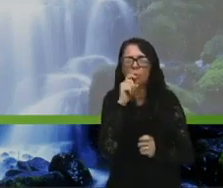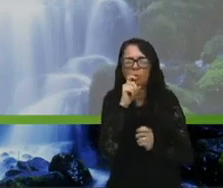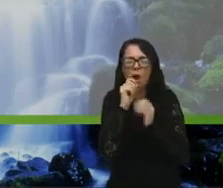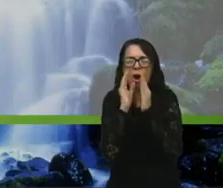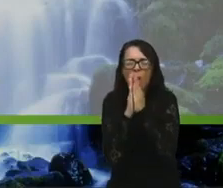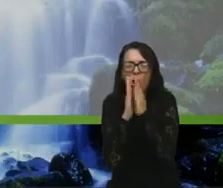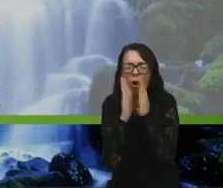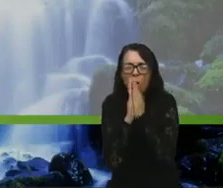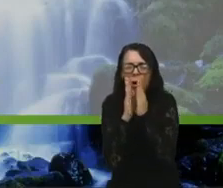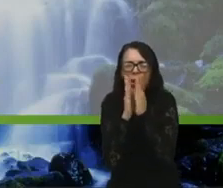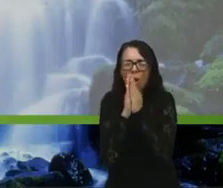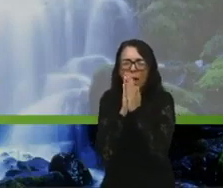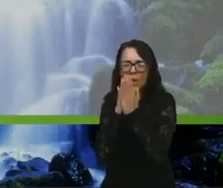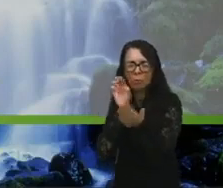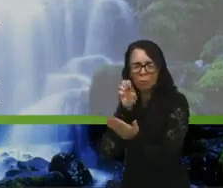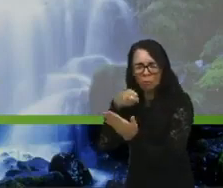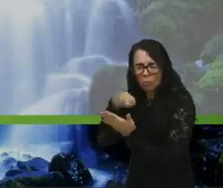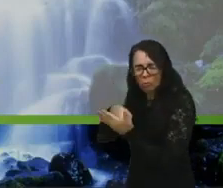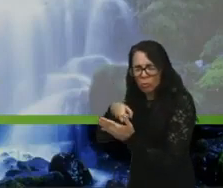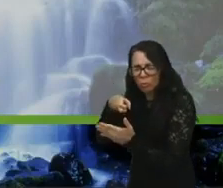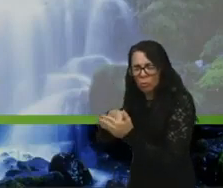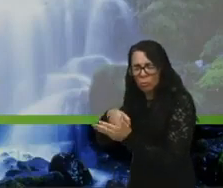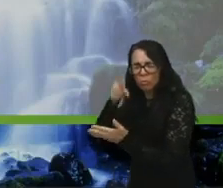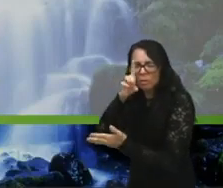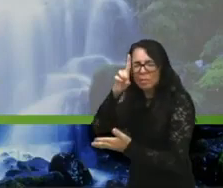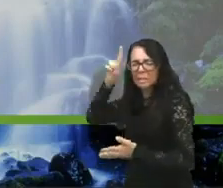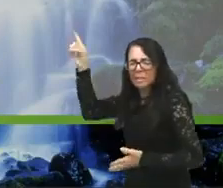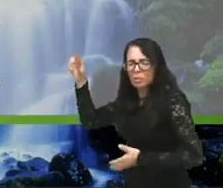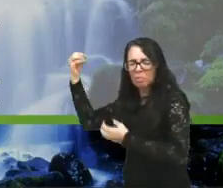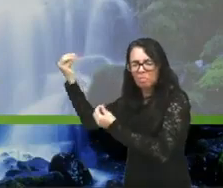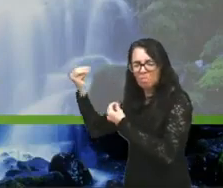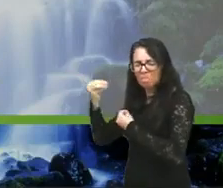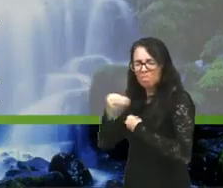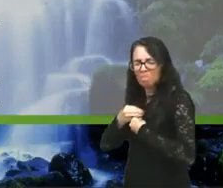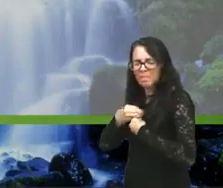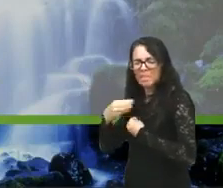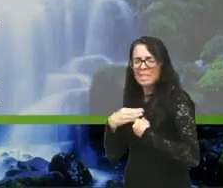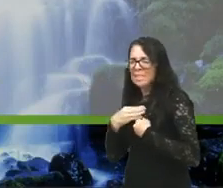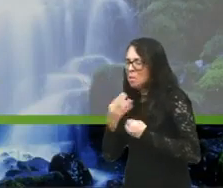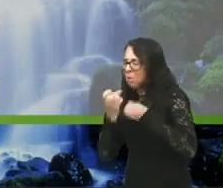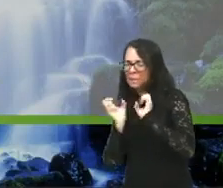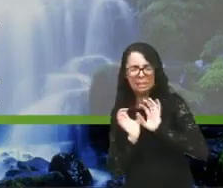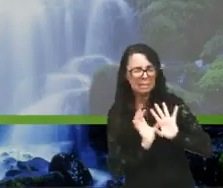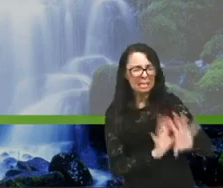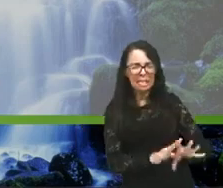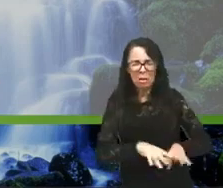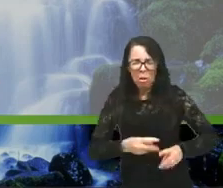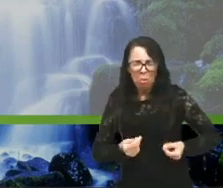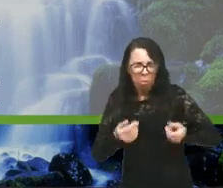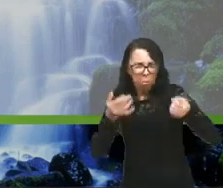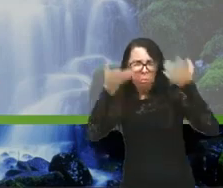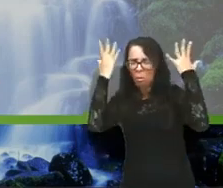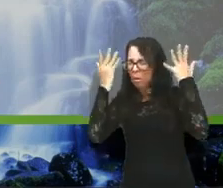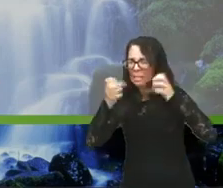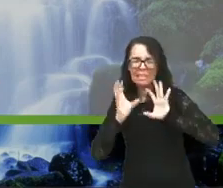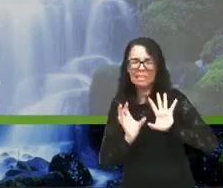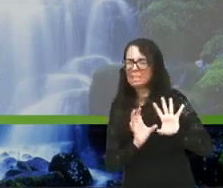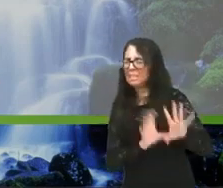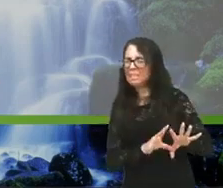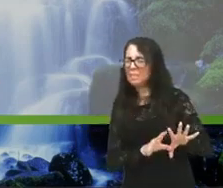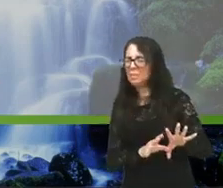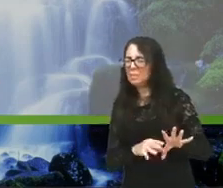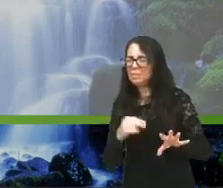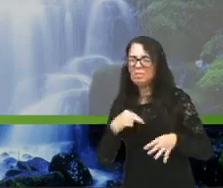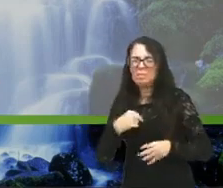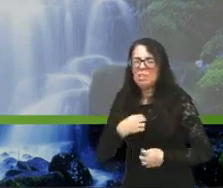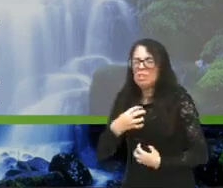Deus, que você vai deixar de amar as riquezas, que você vai deixar de priorizar as coisas na sua vida para priorizar a vida do reino de